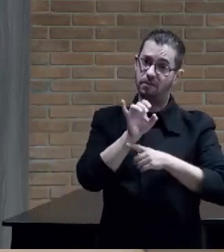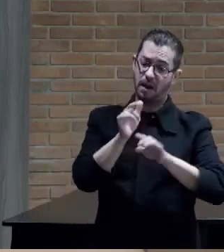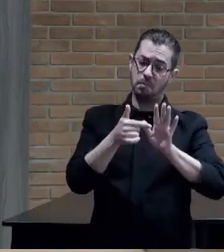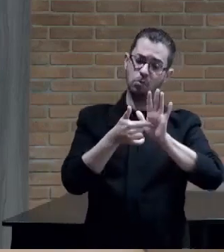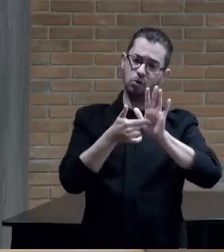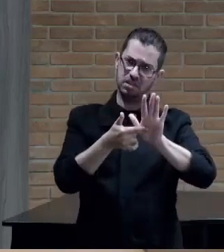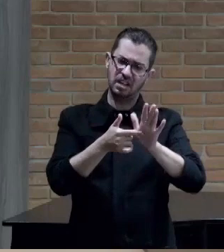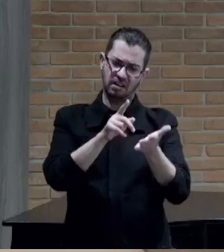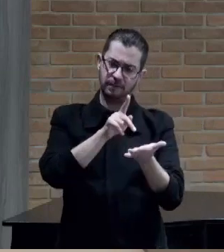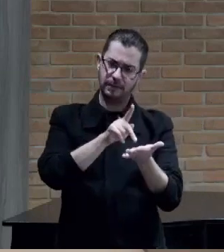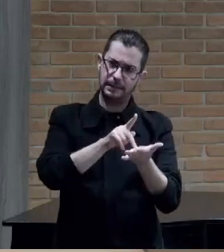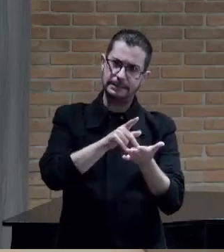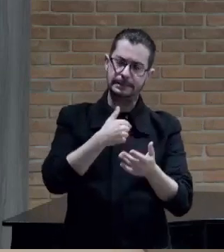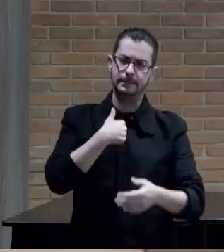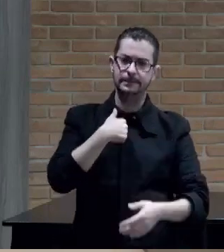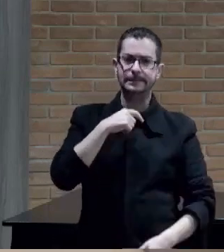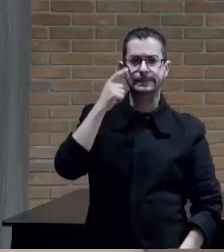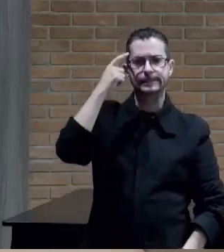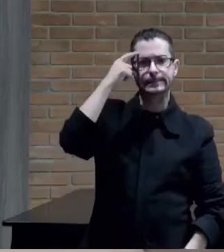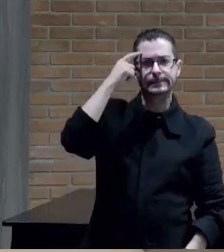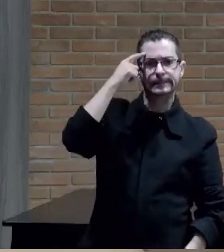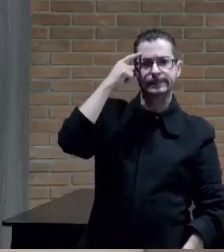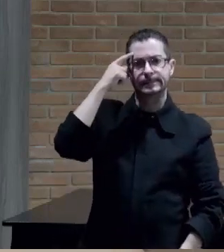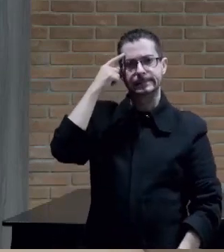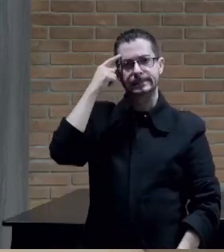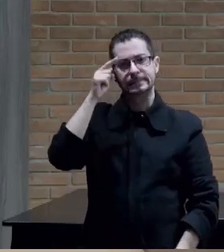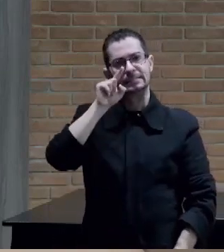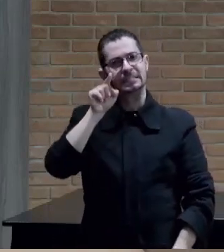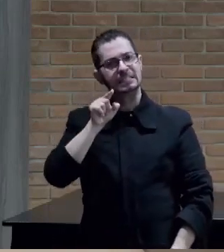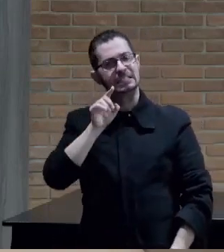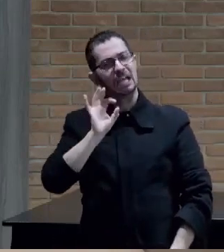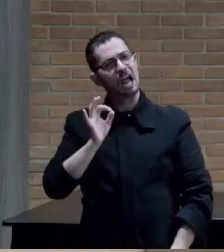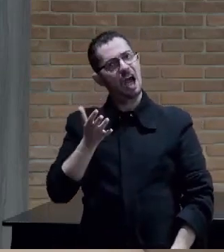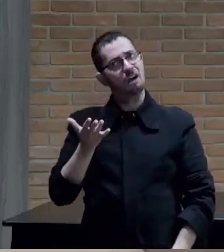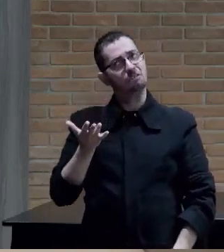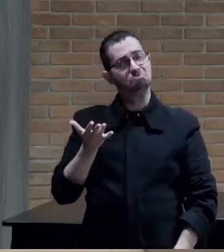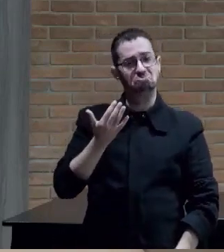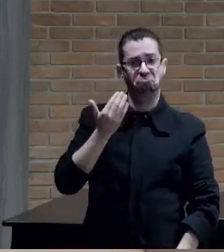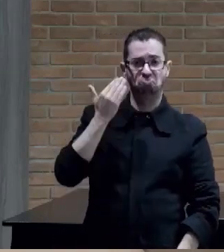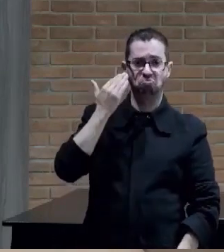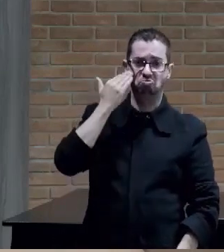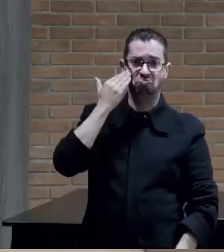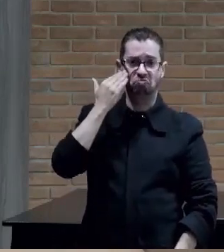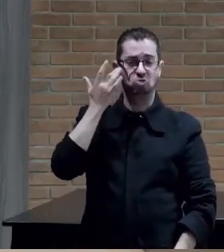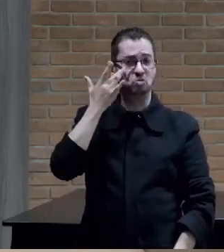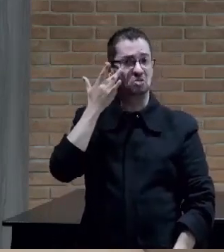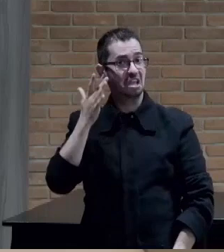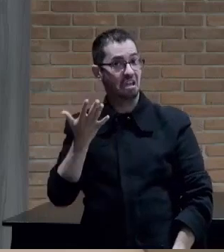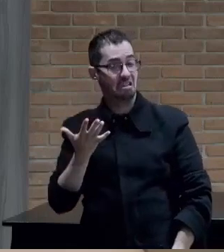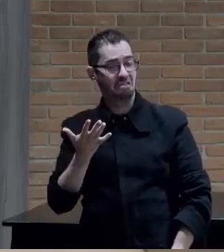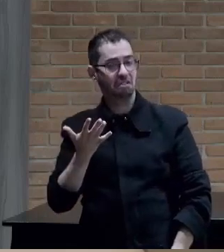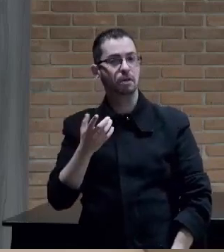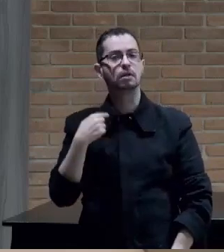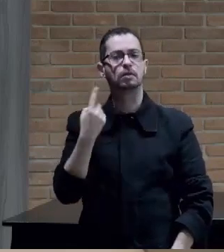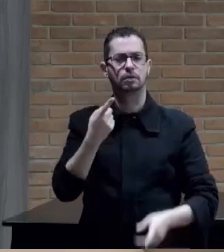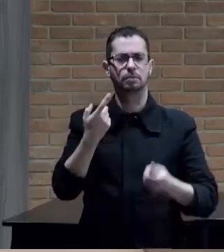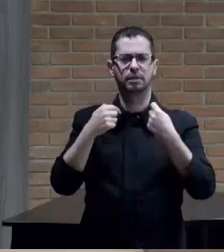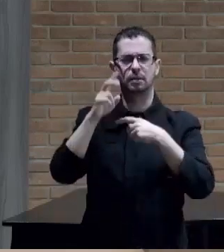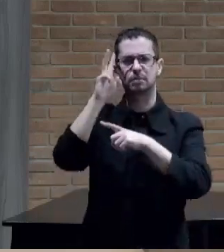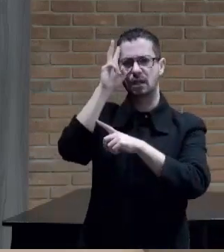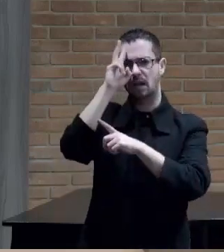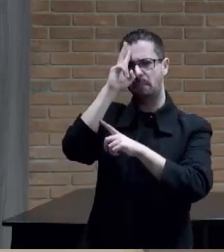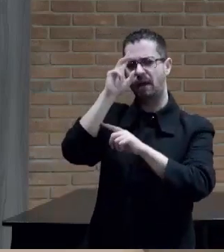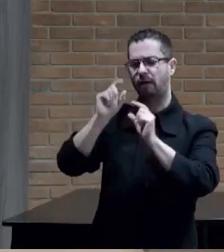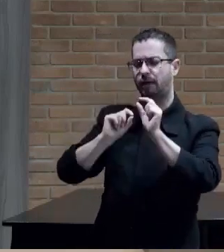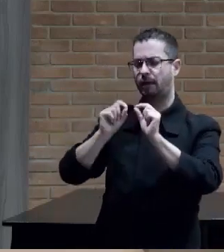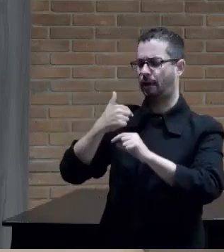mas será? Será que é assim? Devemos lembrar quem somos diante de Deus. Ou seja,